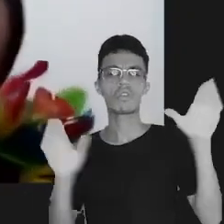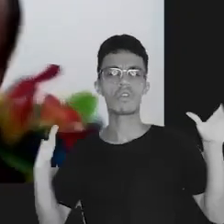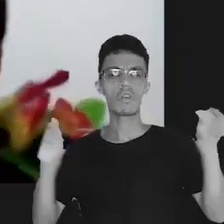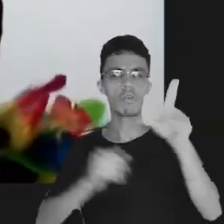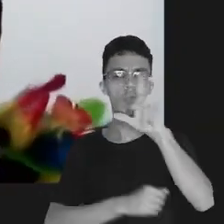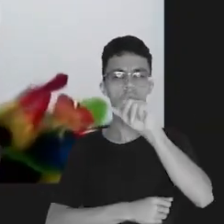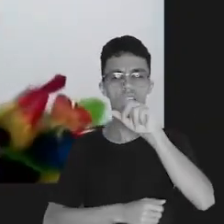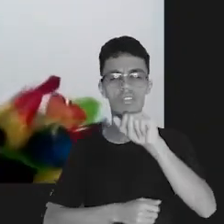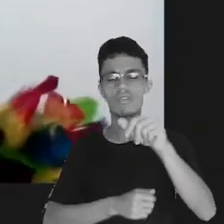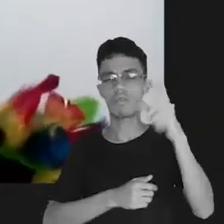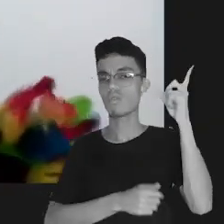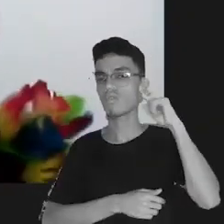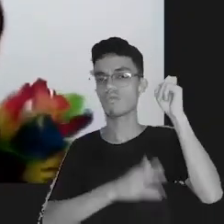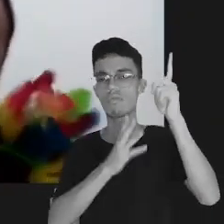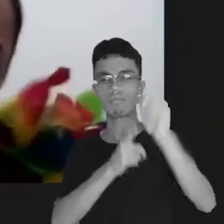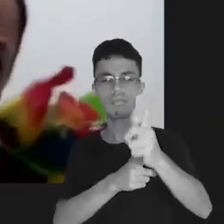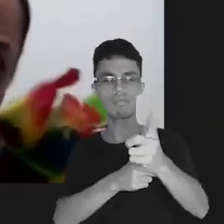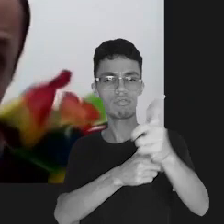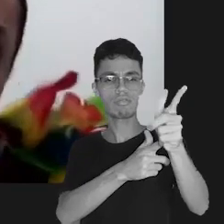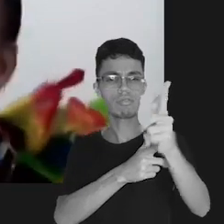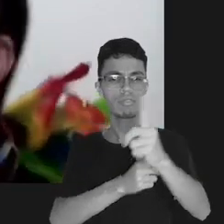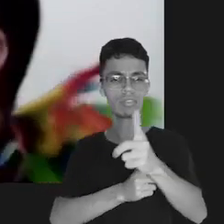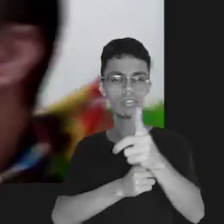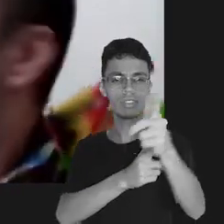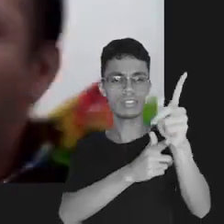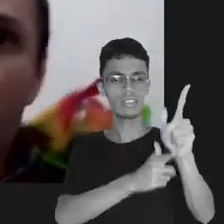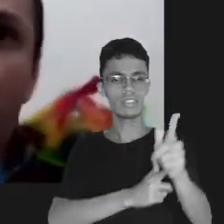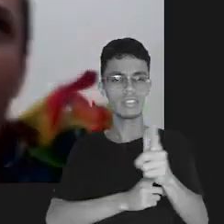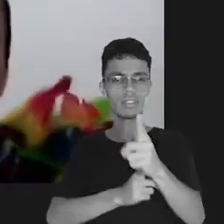de metralhadoras.